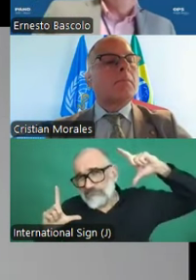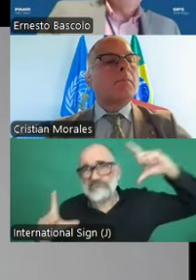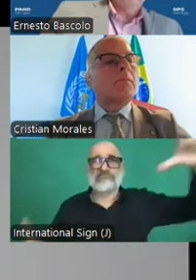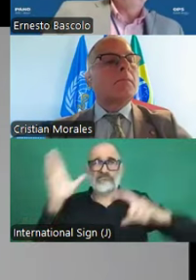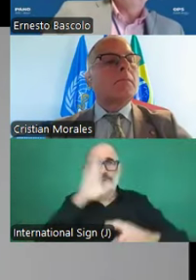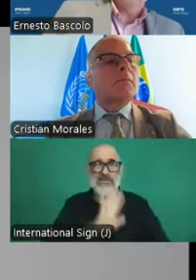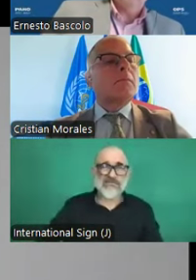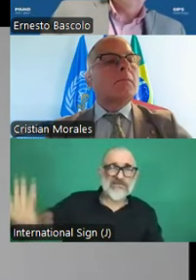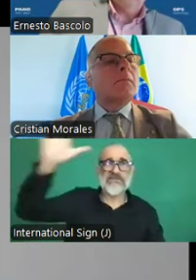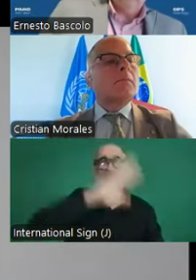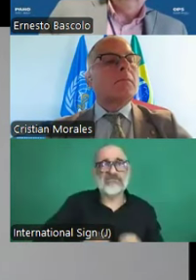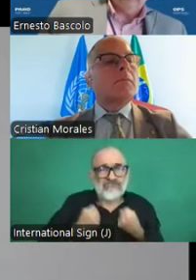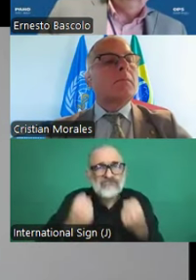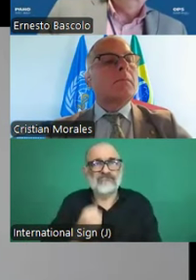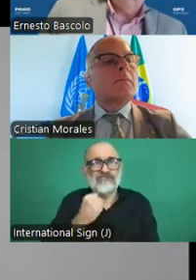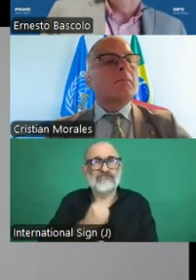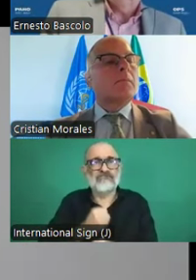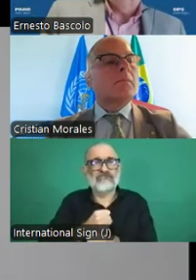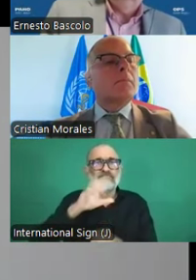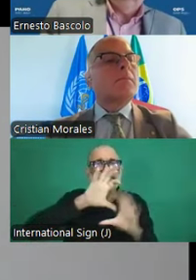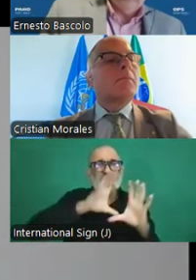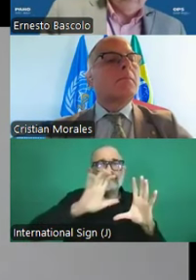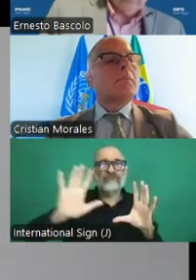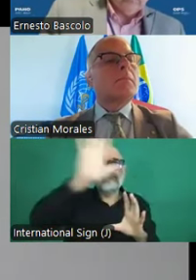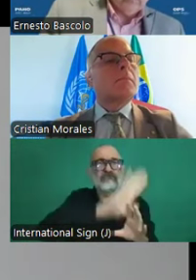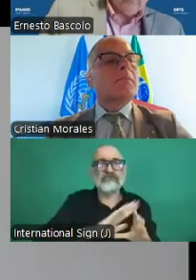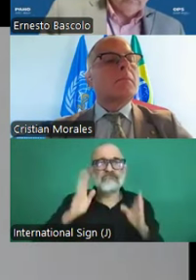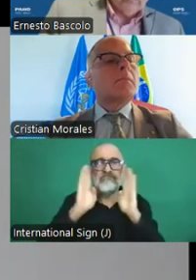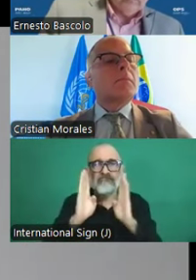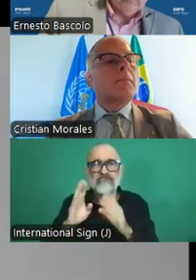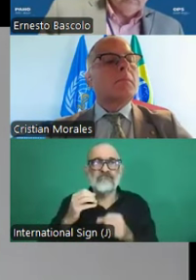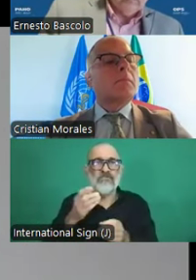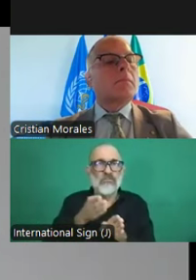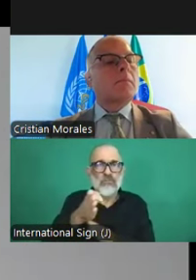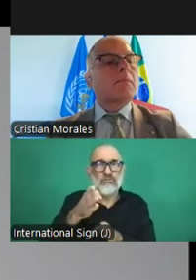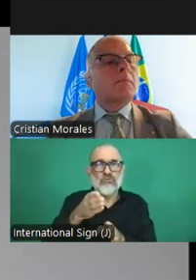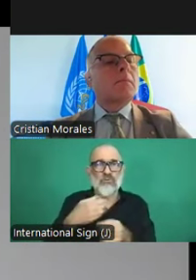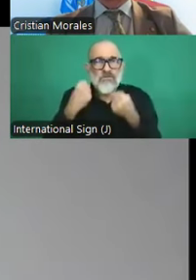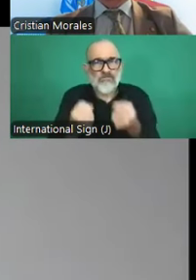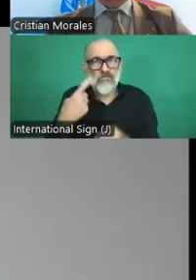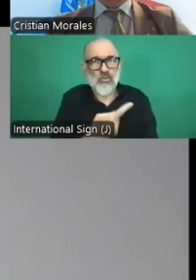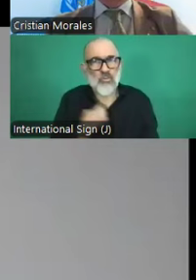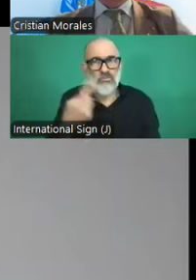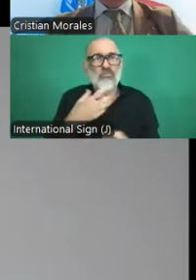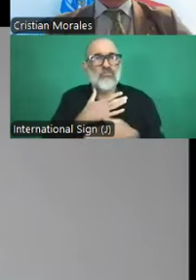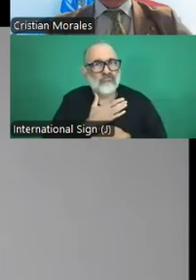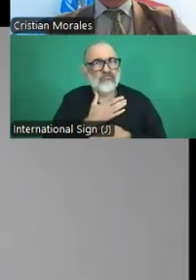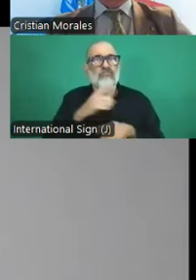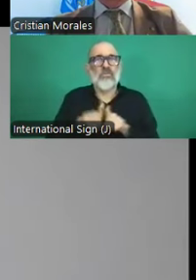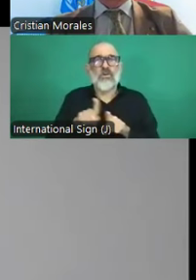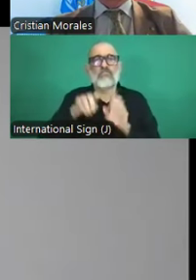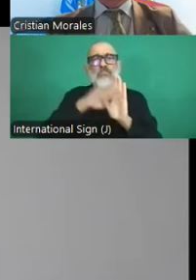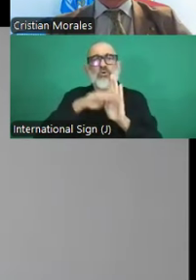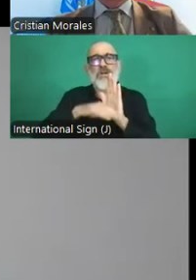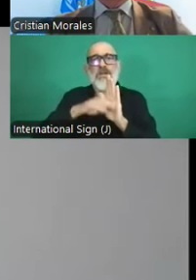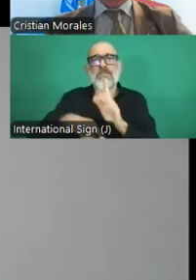investindo renforçons fortemente na ampliação e nos qualificação programmes do avec teleatendimento des e no uso de formations tecnologias digitais. médicales São constamment. movimentos que, além de